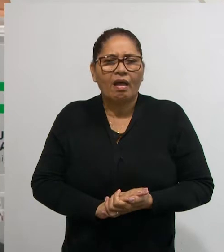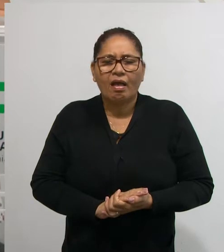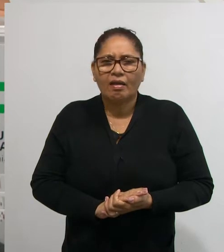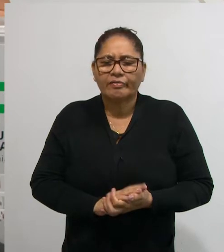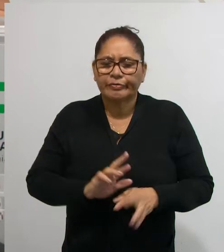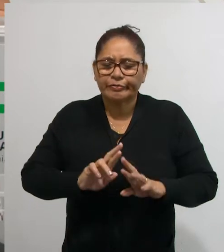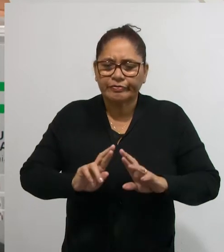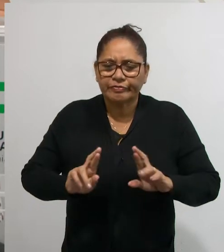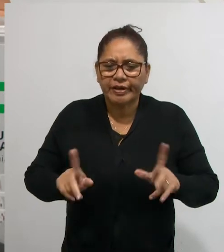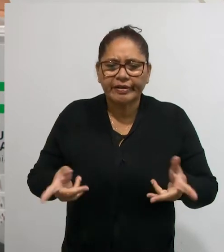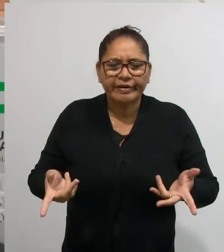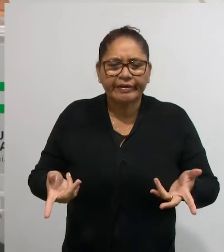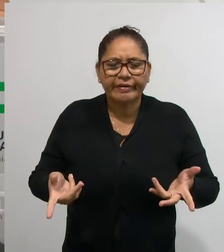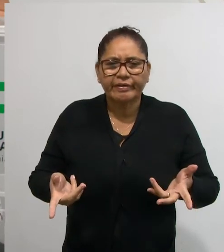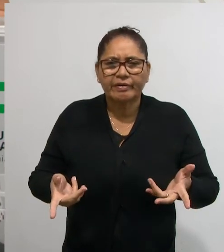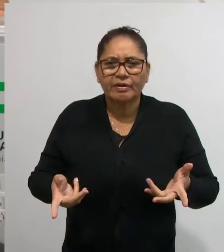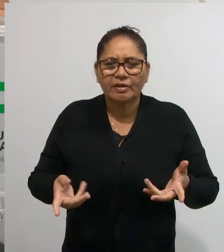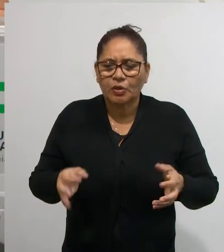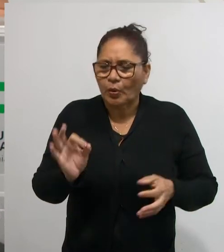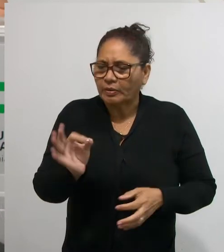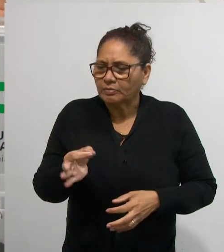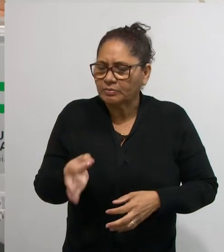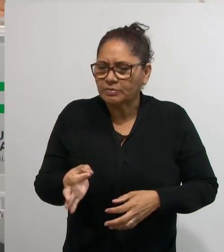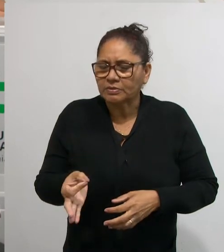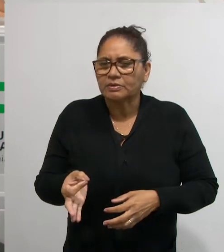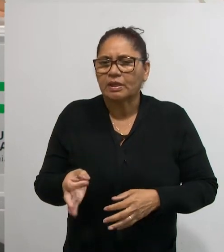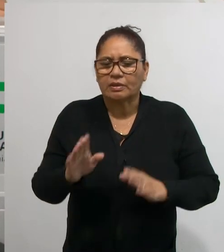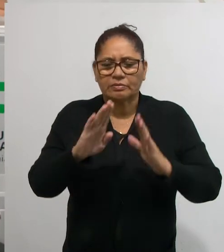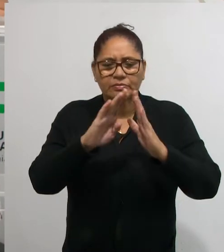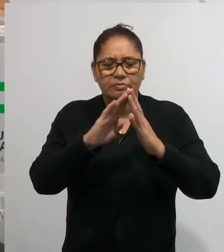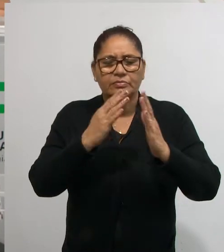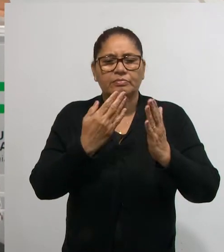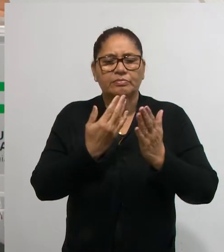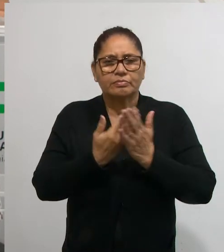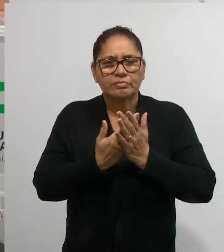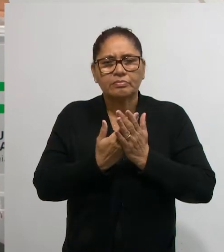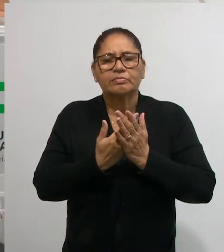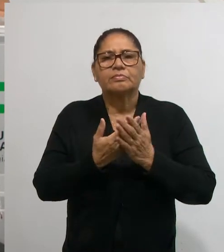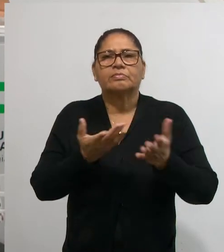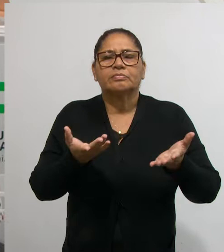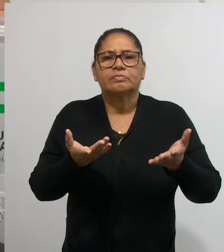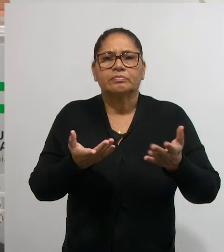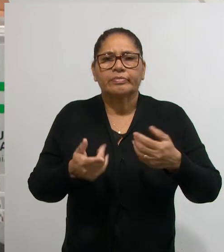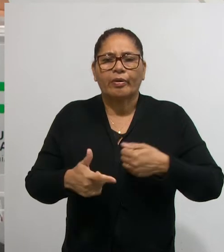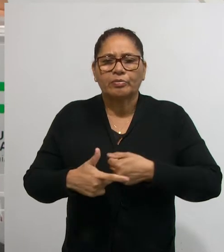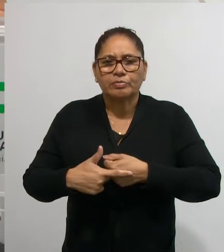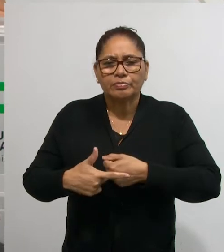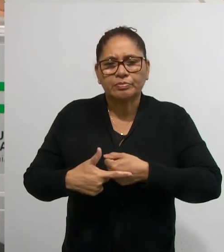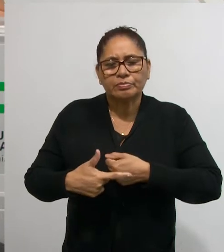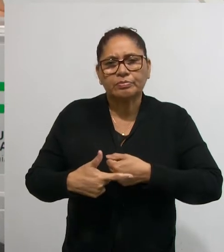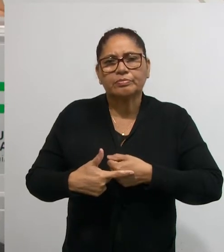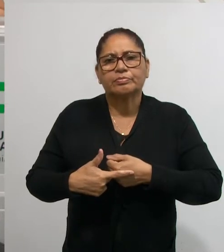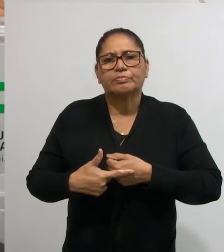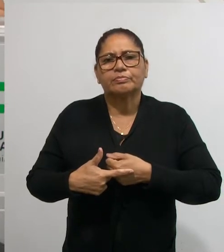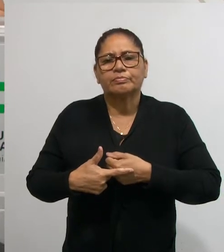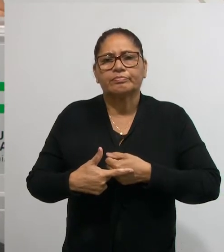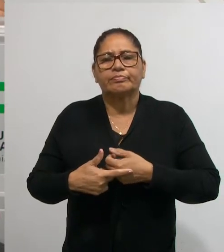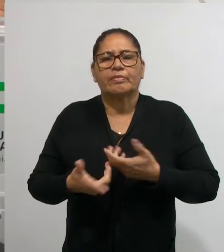ele é casual, ele não é pontual. Porém, a escola tem a função, historicamente, de